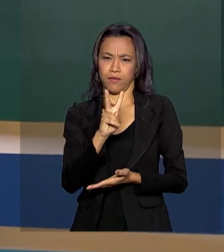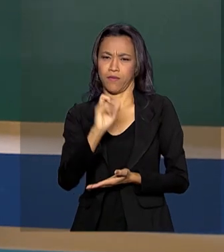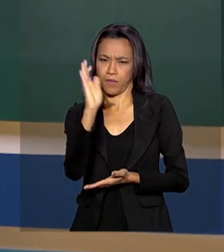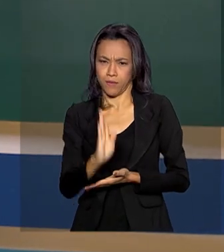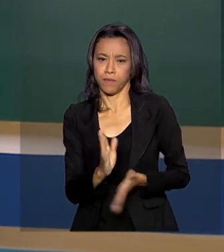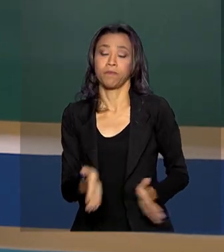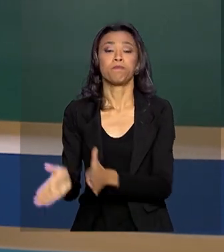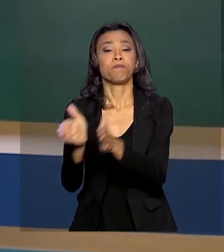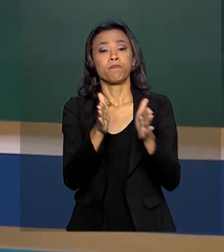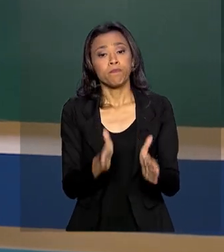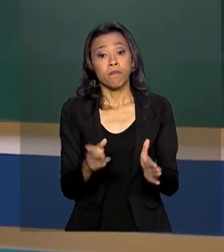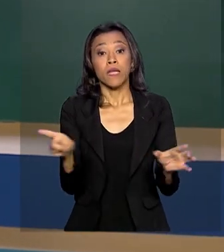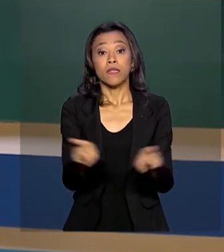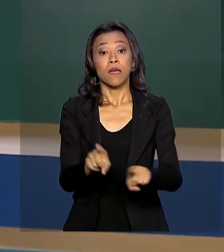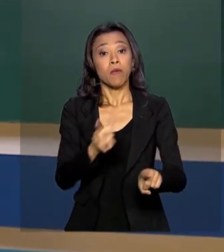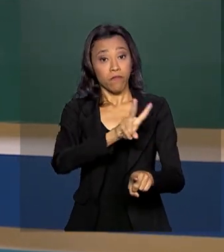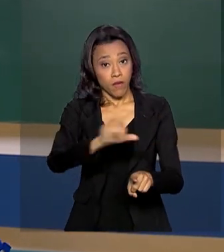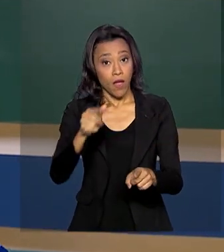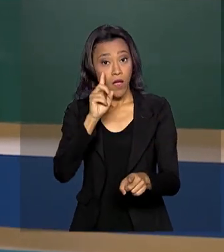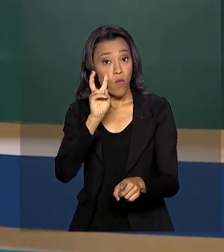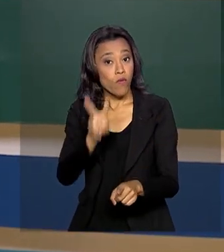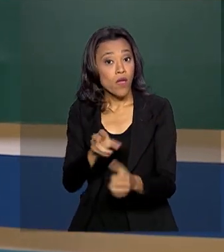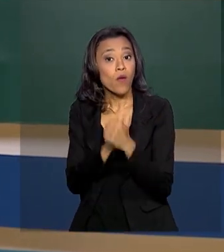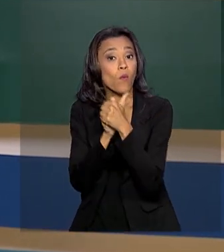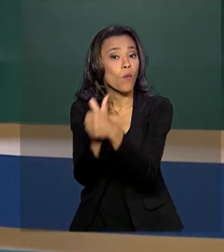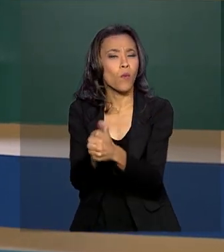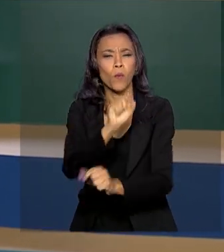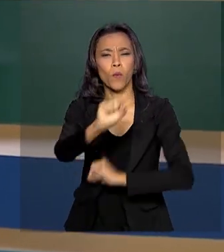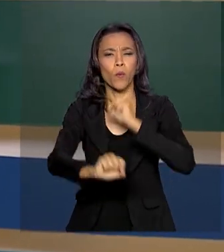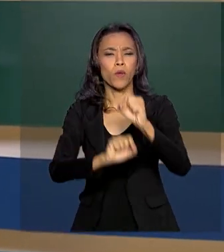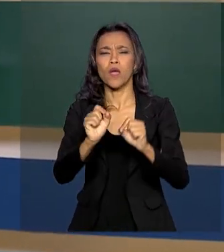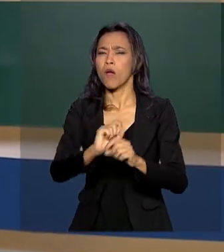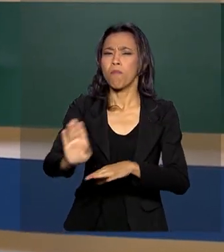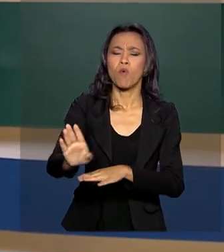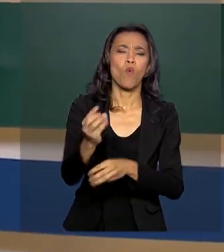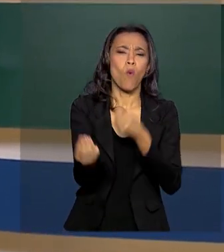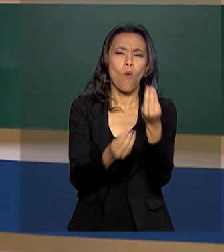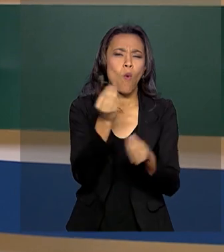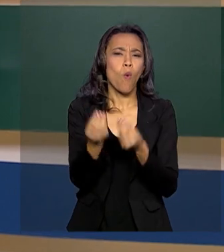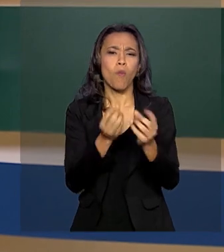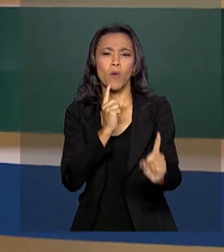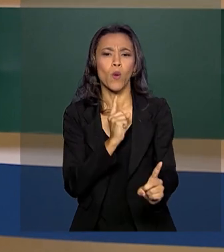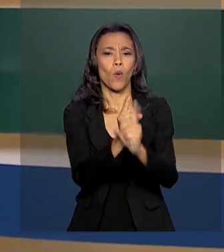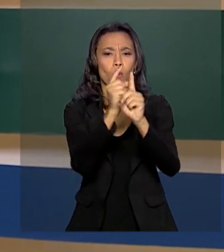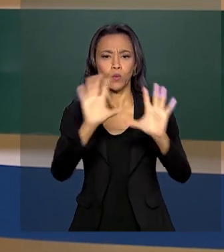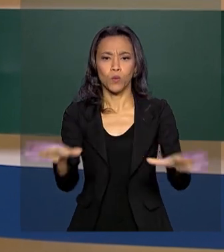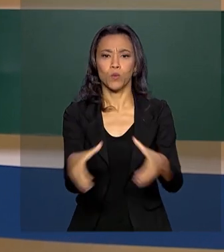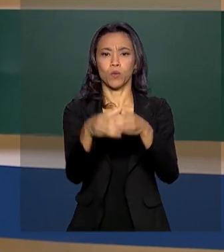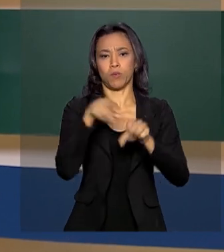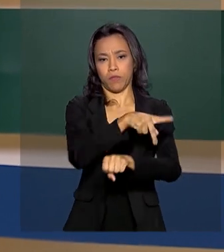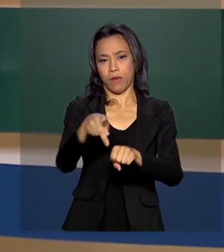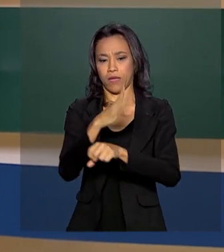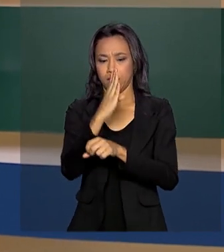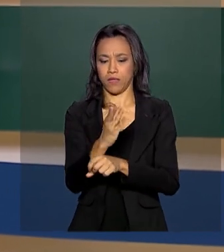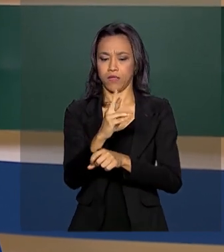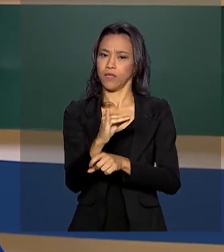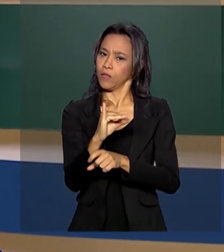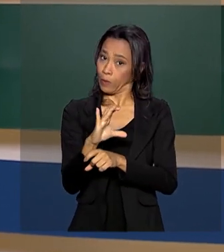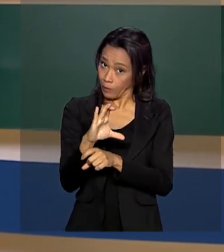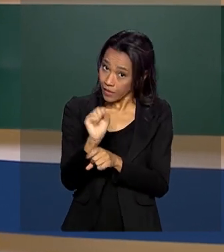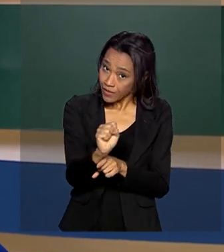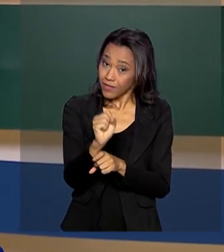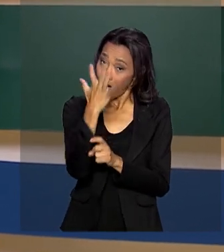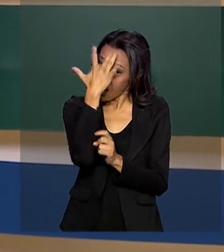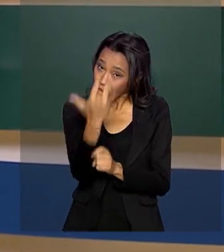E olha, você vai acompanhar também aqui com a gente a cobertura completa da Cúpula do Brics e todos os encontros previstos a partir de amanhã.